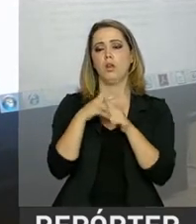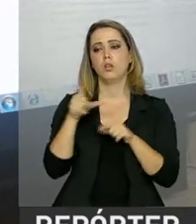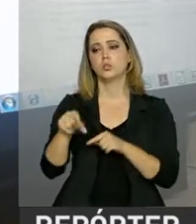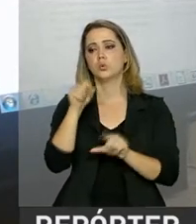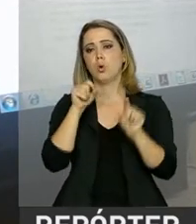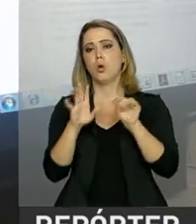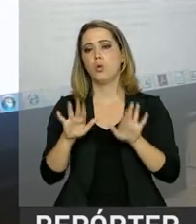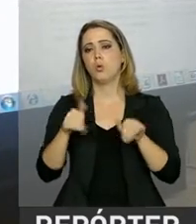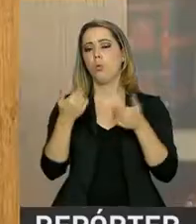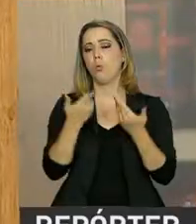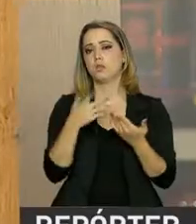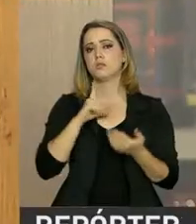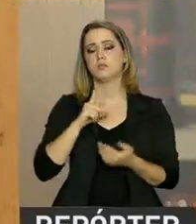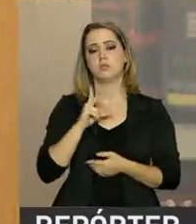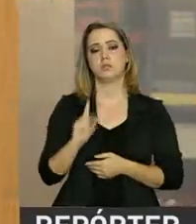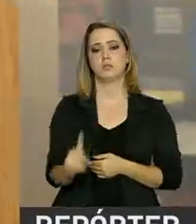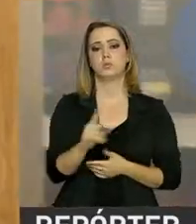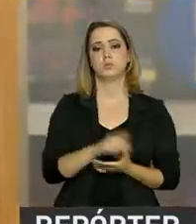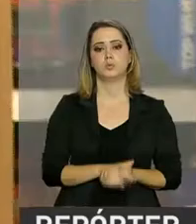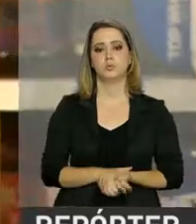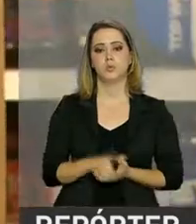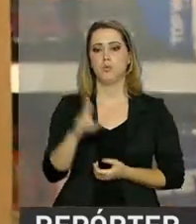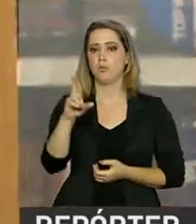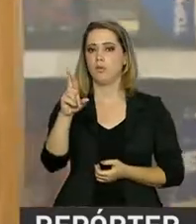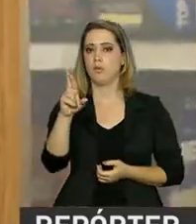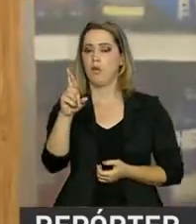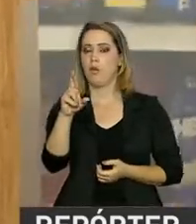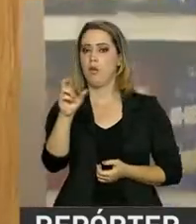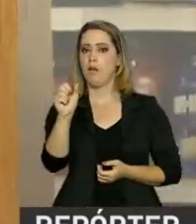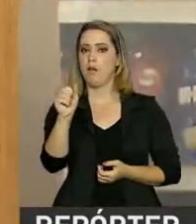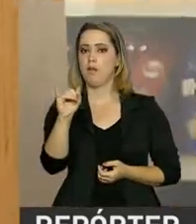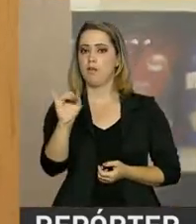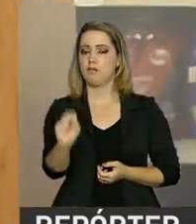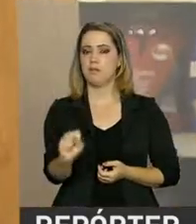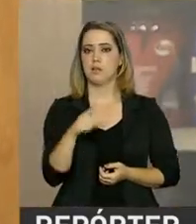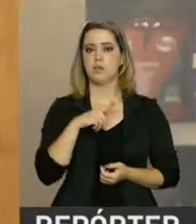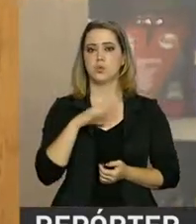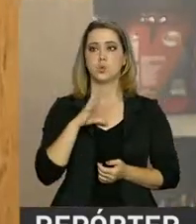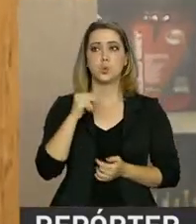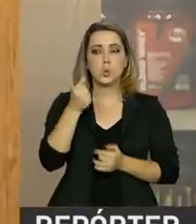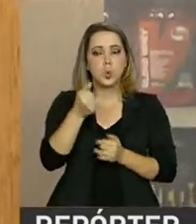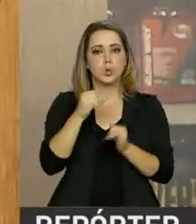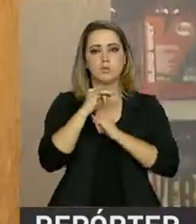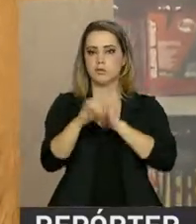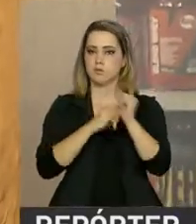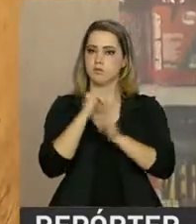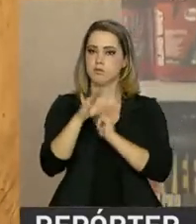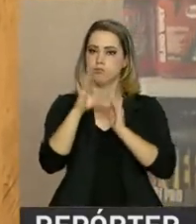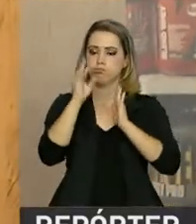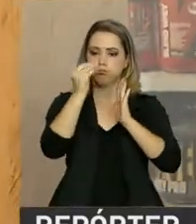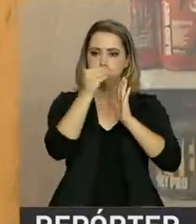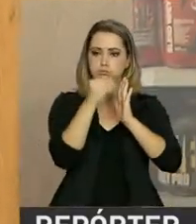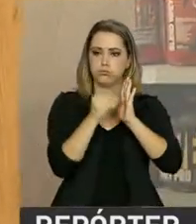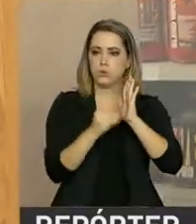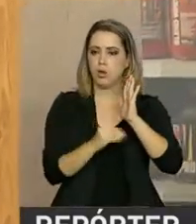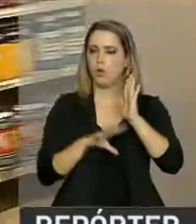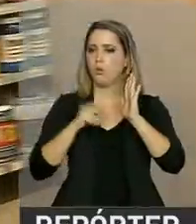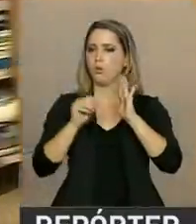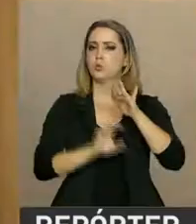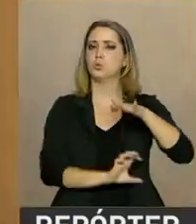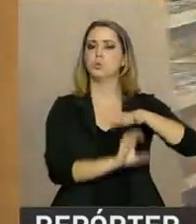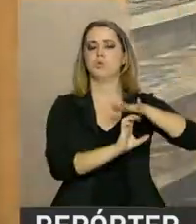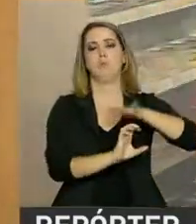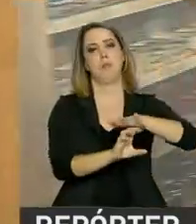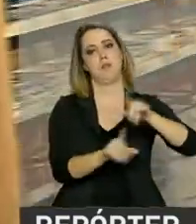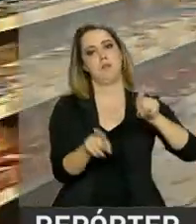a receber o abono salarial. A RAIS é a fonte de informação mais completa sobre empregadores e trabalhadores formais no Brasil.